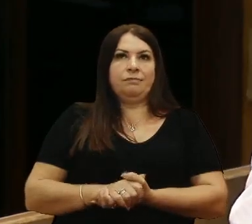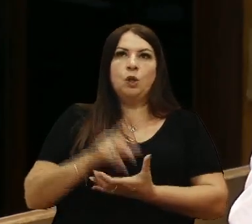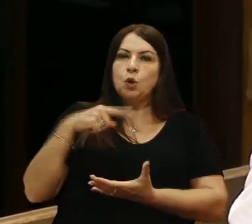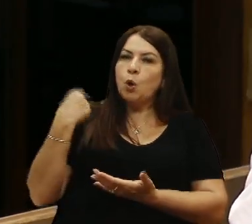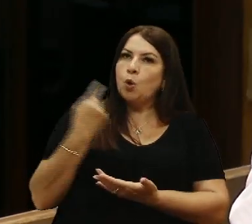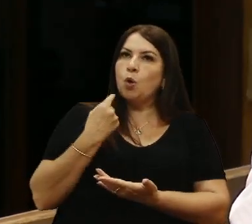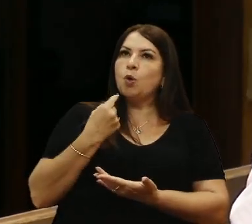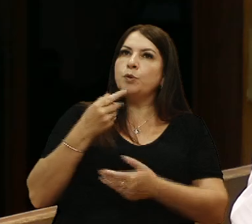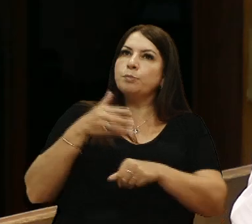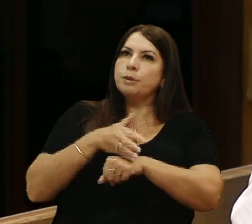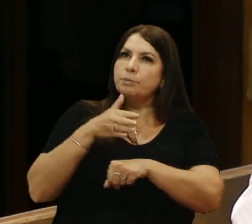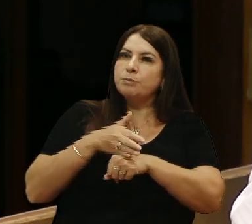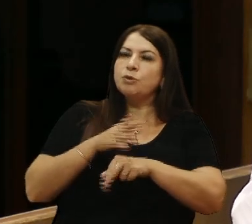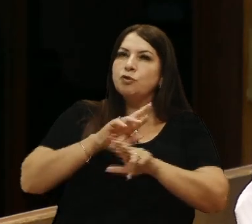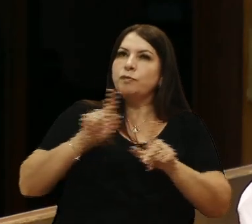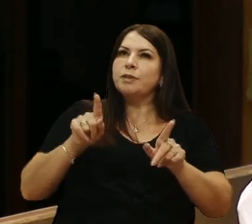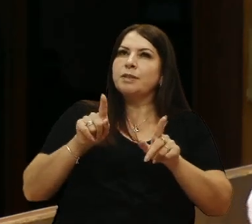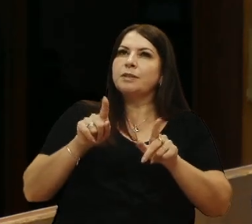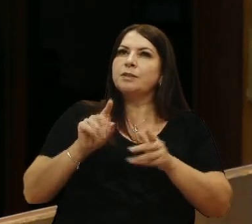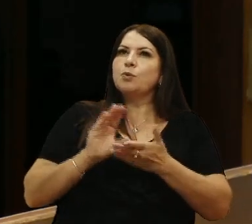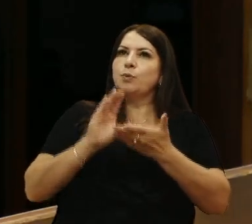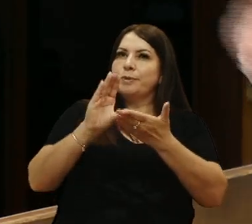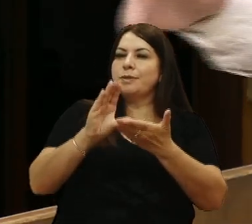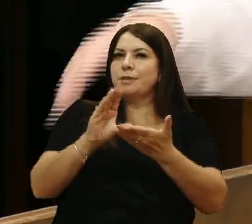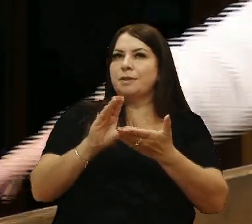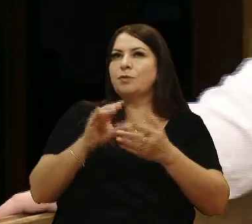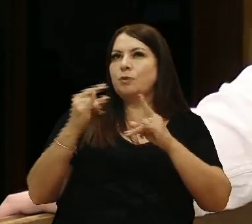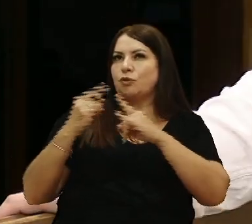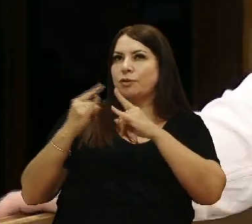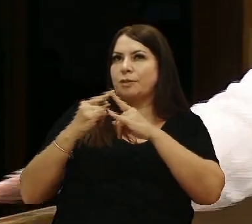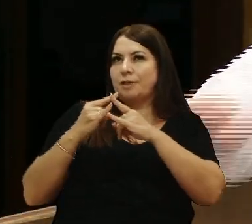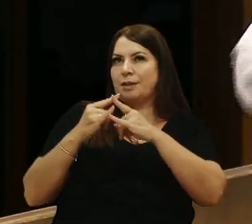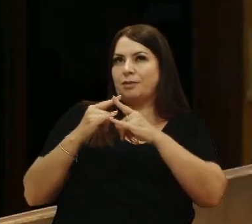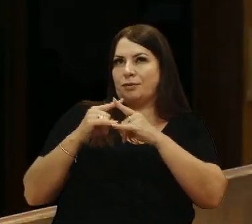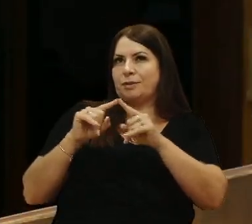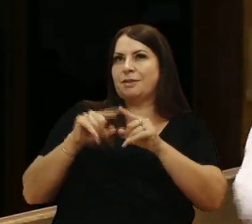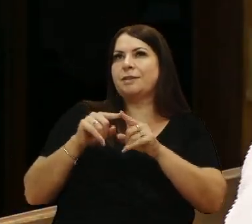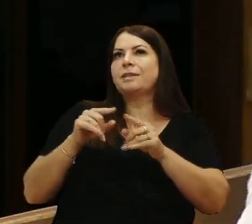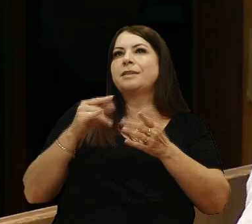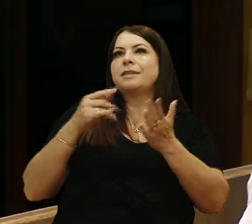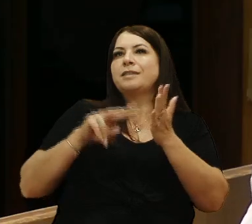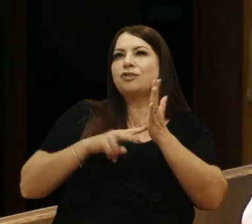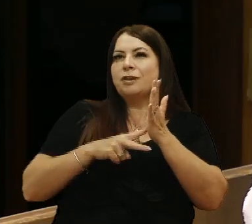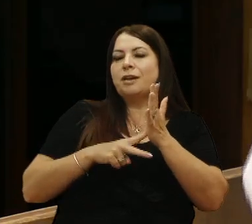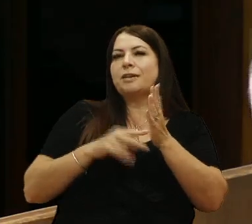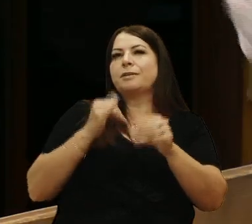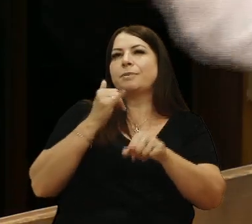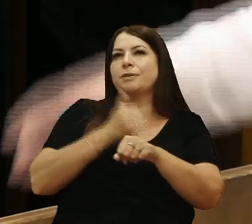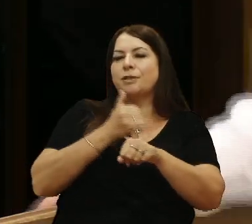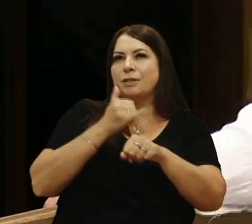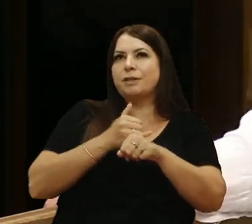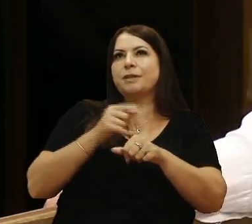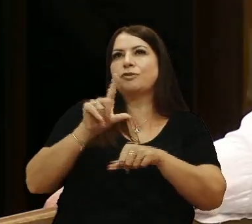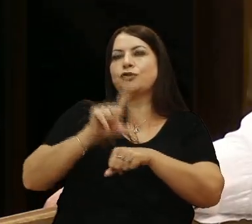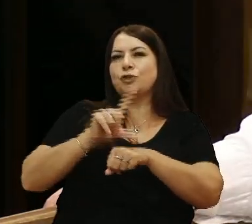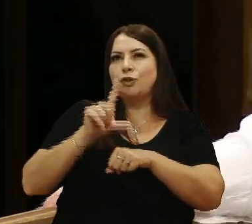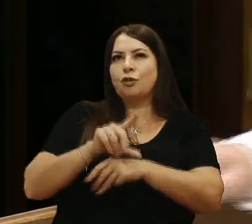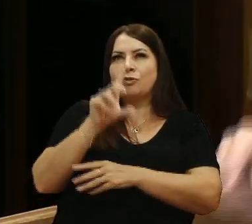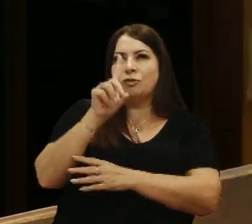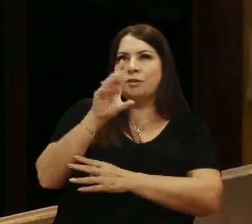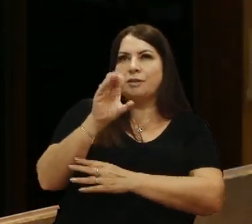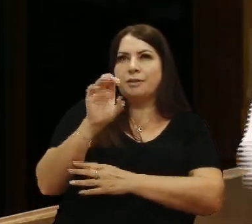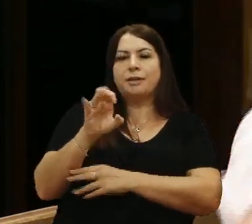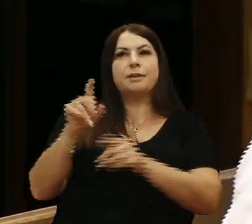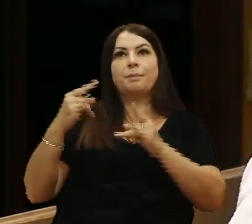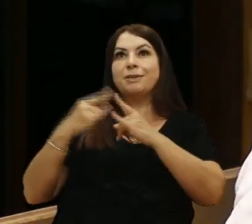Nós participamos de diversos conselhos como entidades civis, sindicatos metalúrgicos, sindicatos comerciais, o DCE, e aqui também as